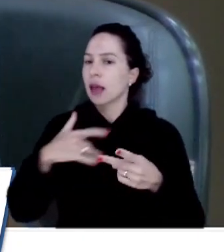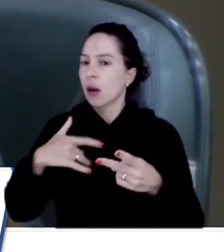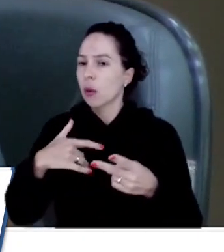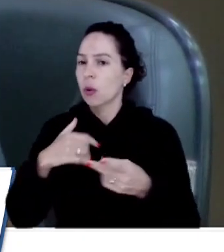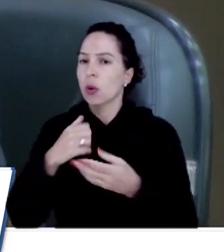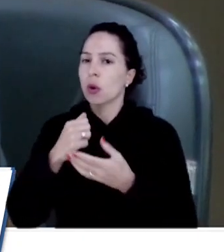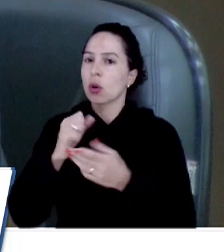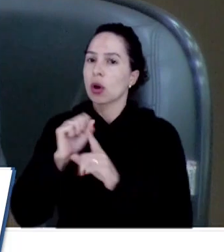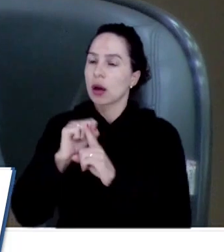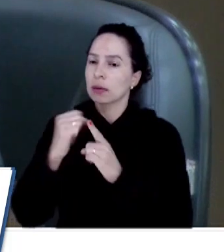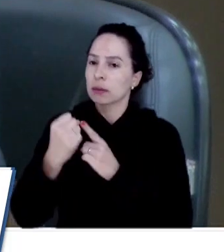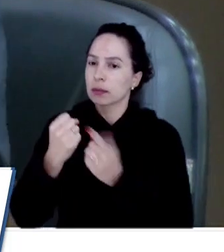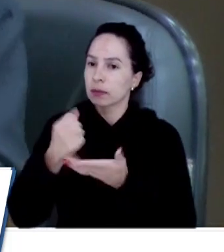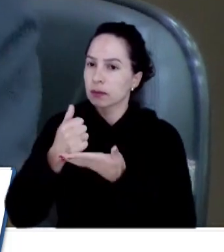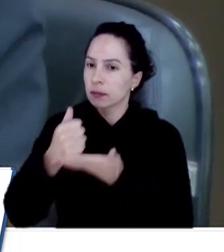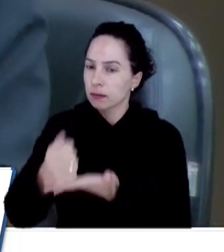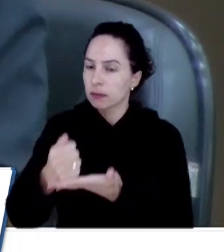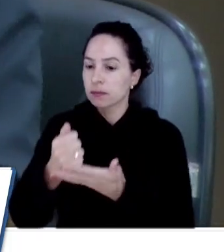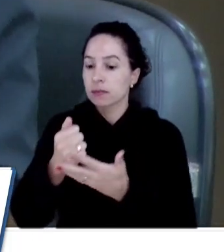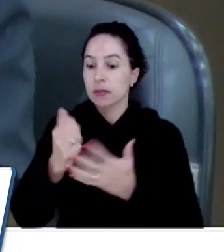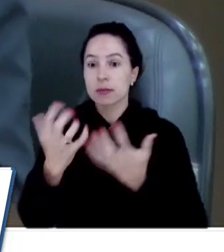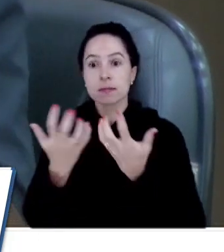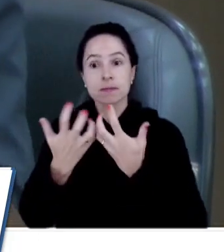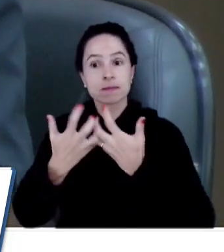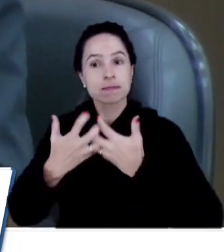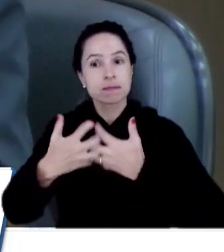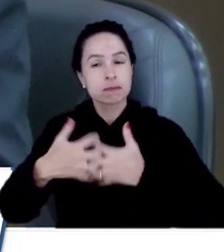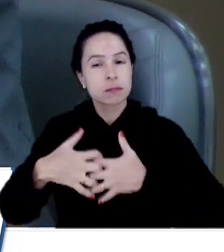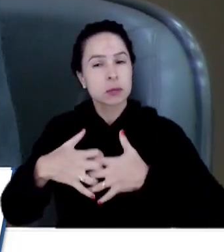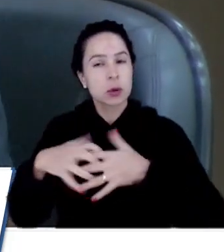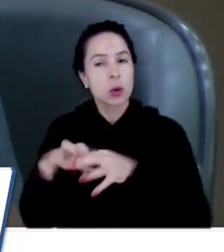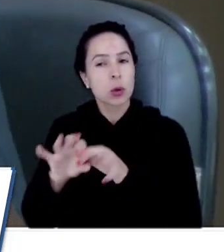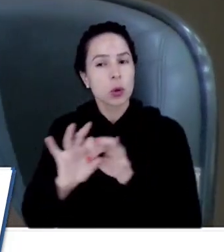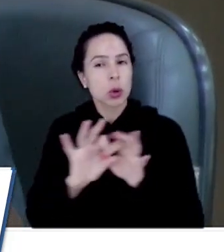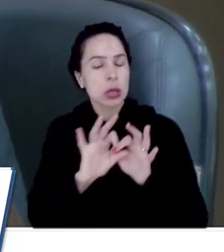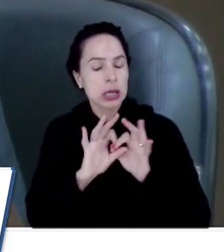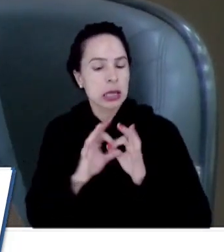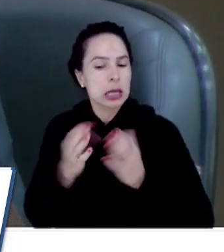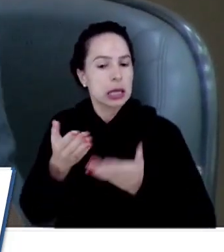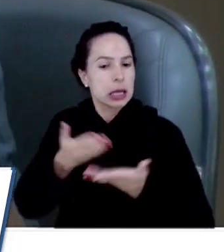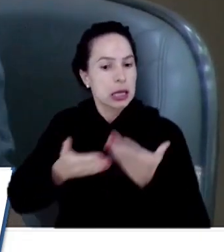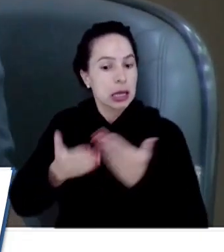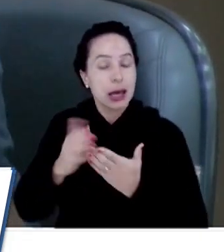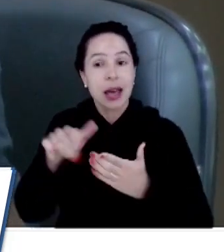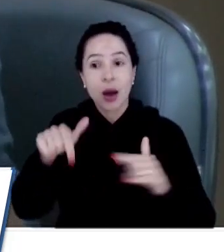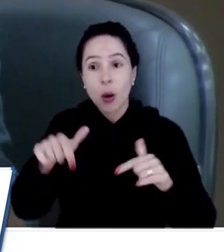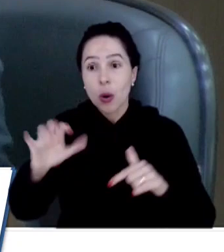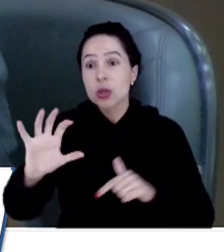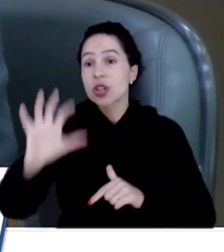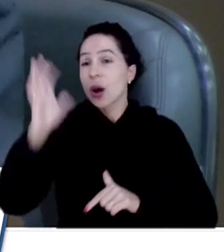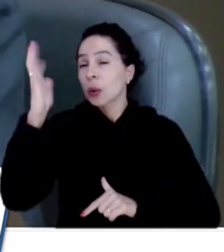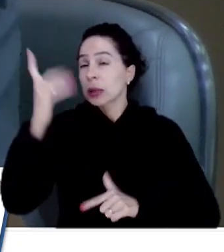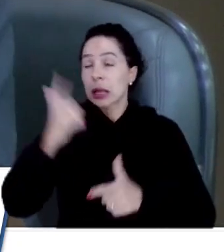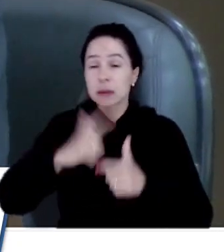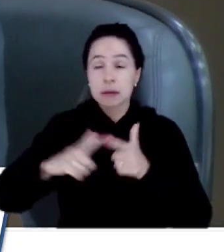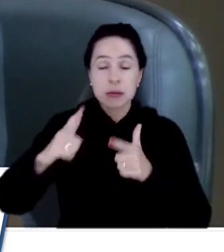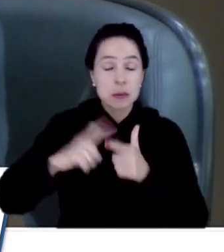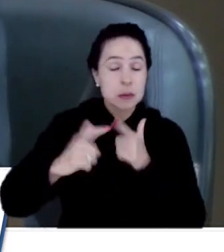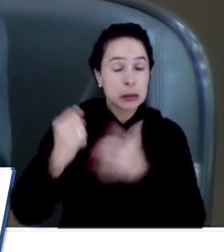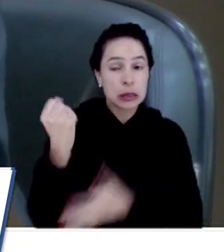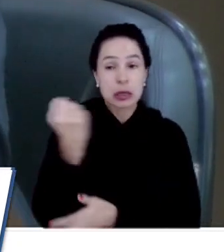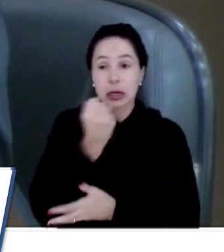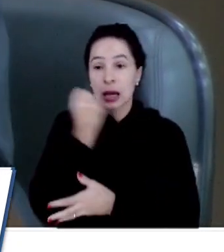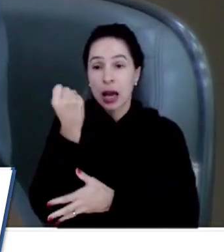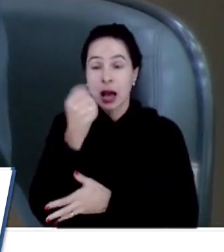se não tiver um trabalho, um gerenciamento dessa crise que existe nesse segmento da